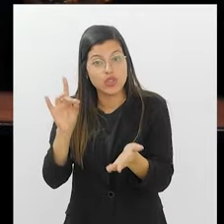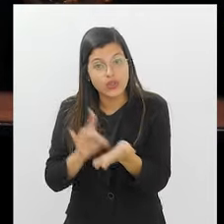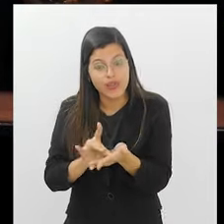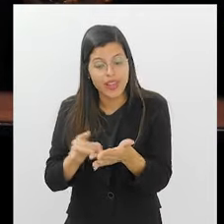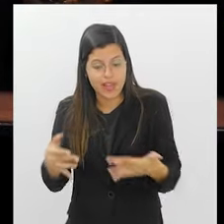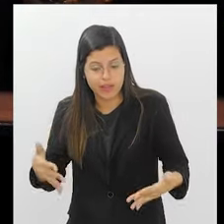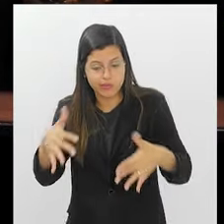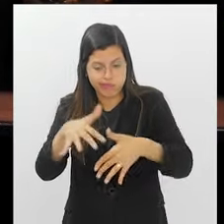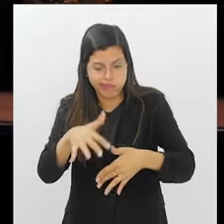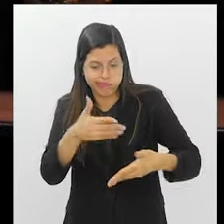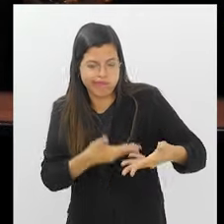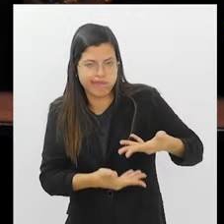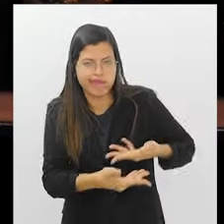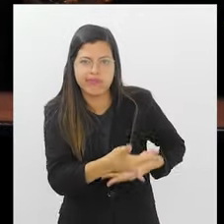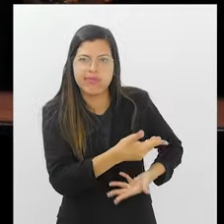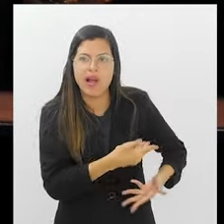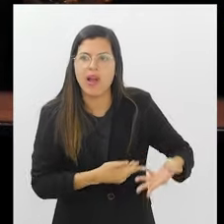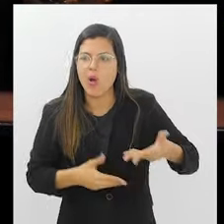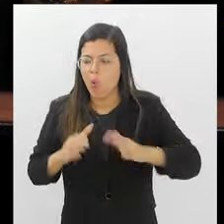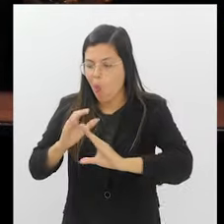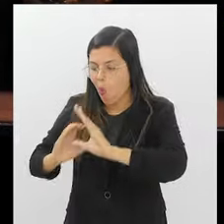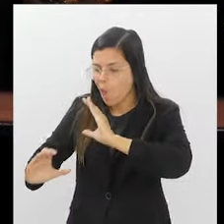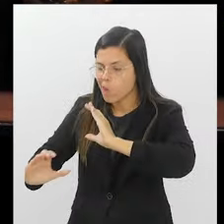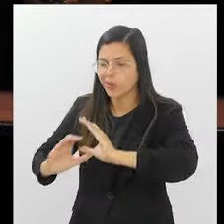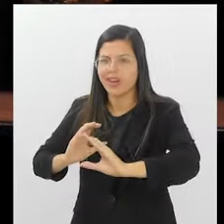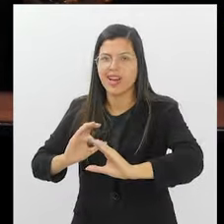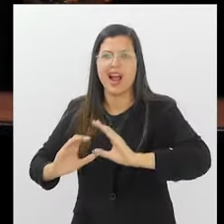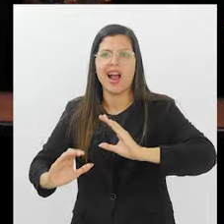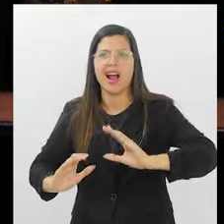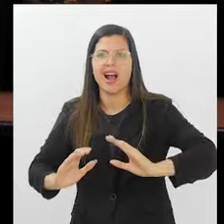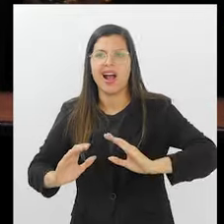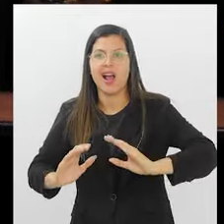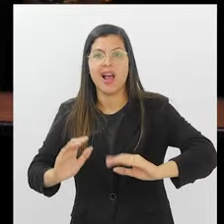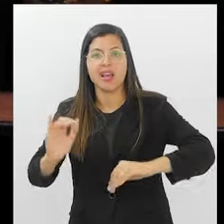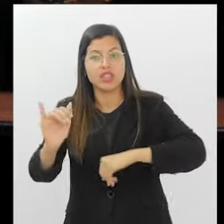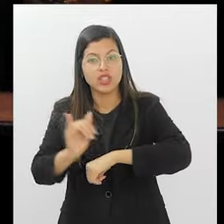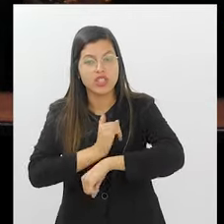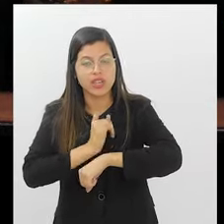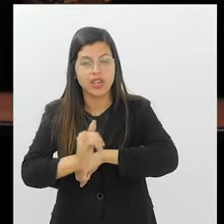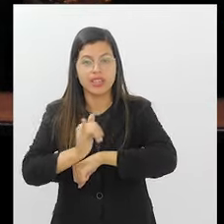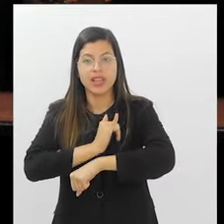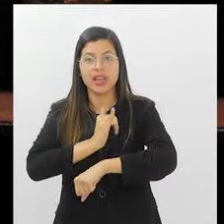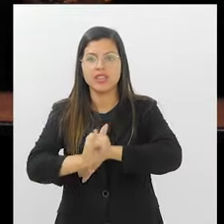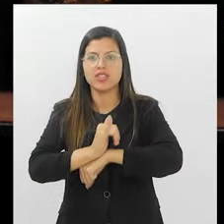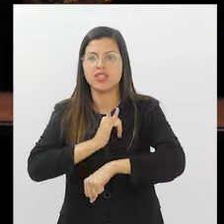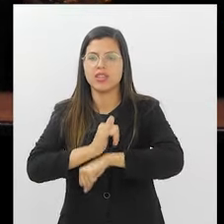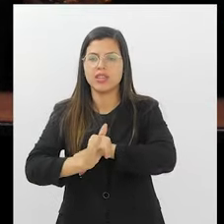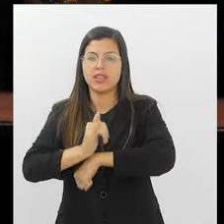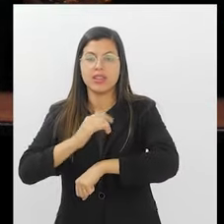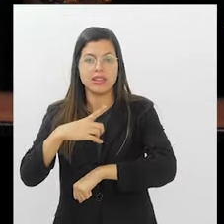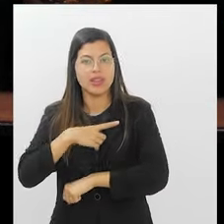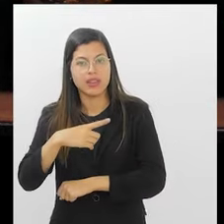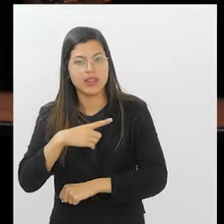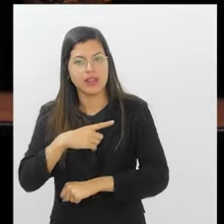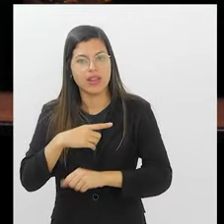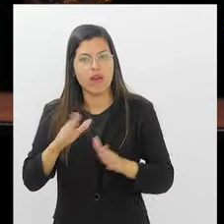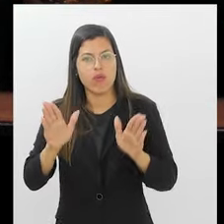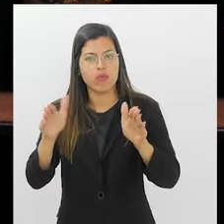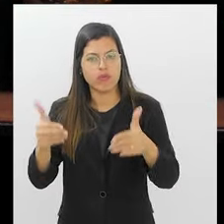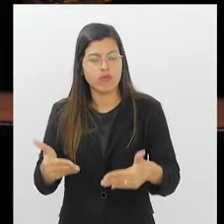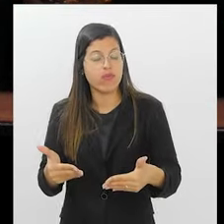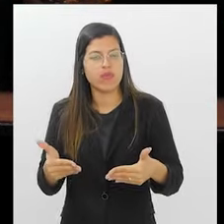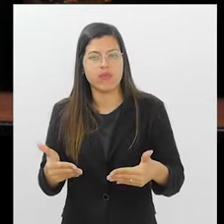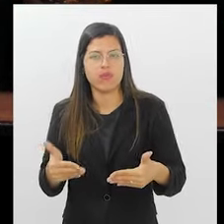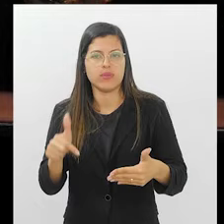nesse meio, se comunicar, né, traçar ali estratégias qualificadas e